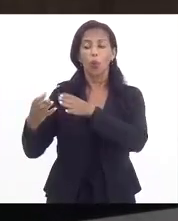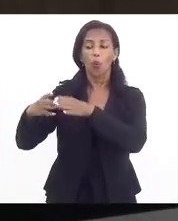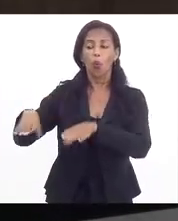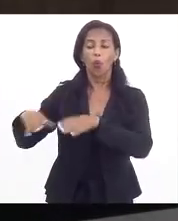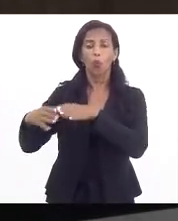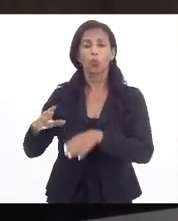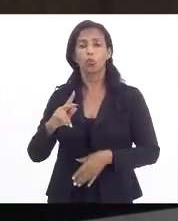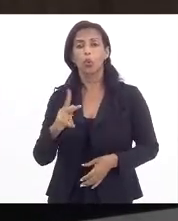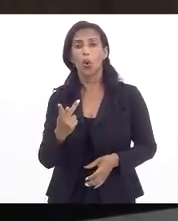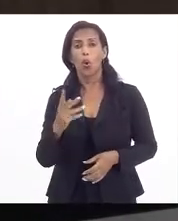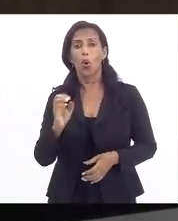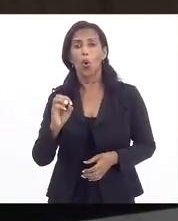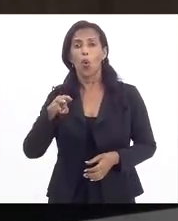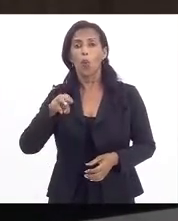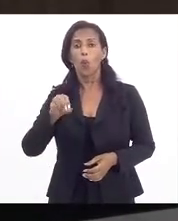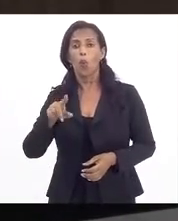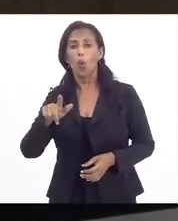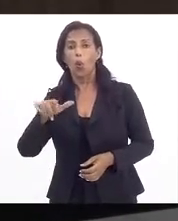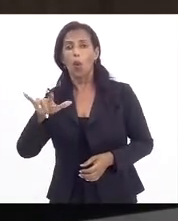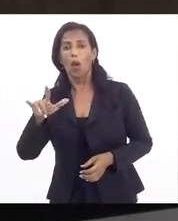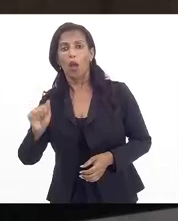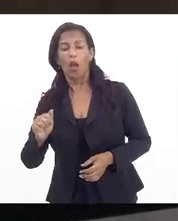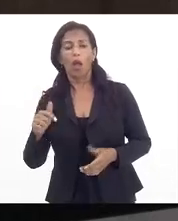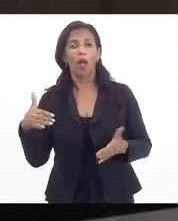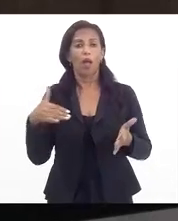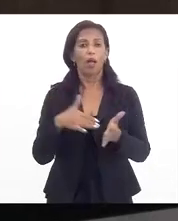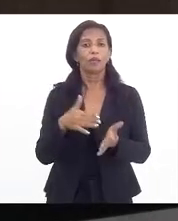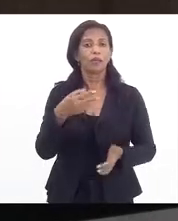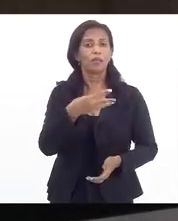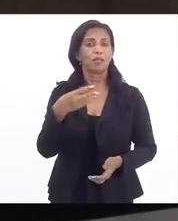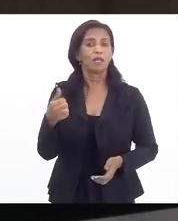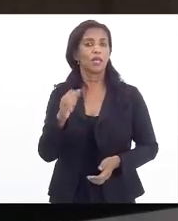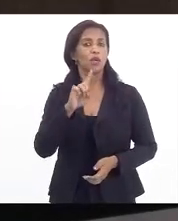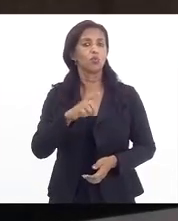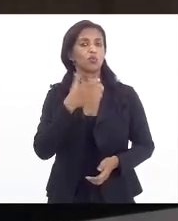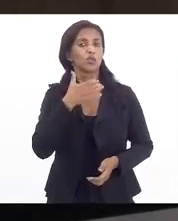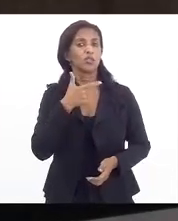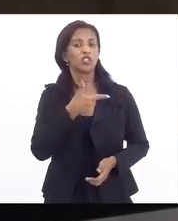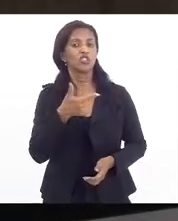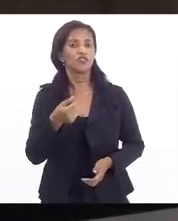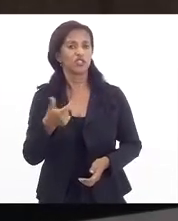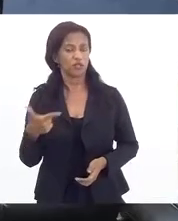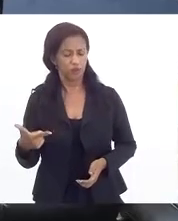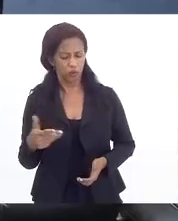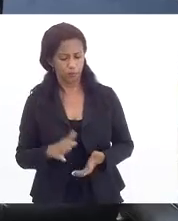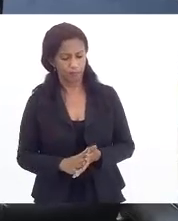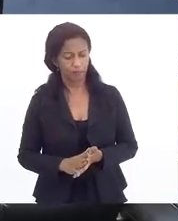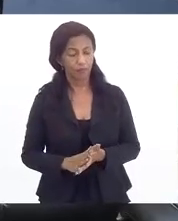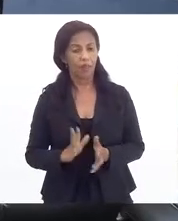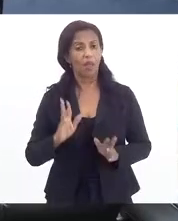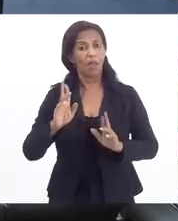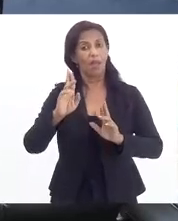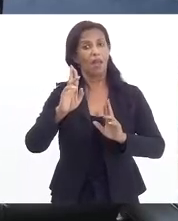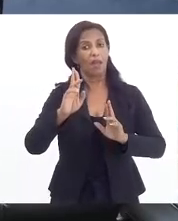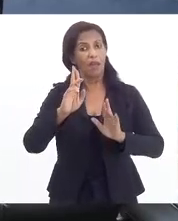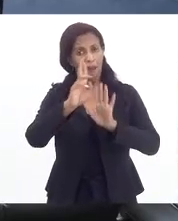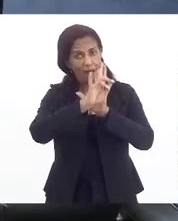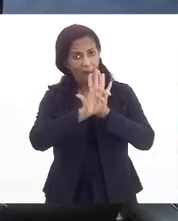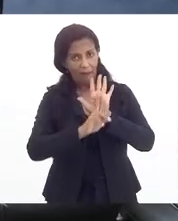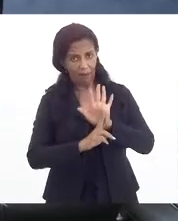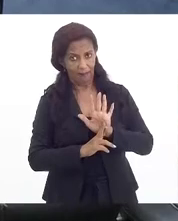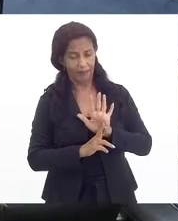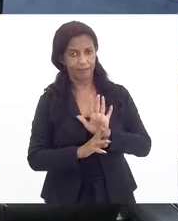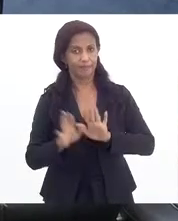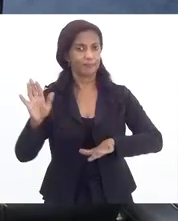concursos homologados até Trinta e Um de dezembro de 2021 ocorre que via de regra a homologação